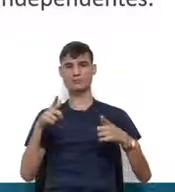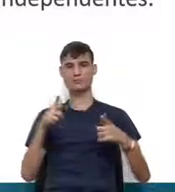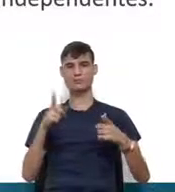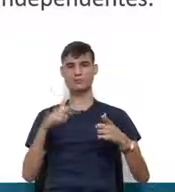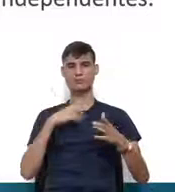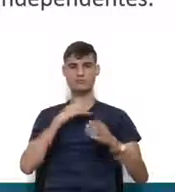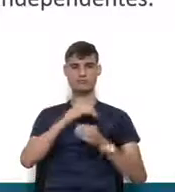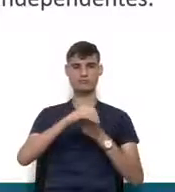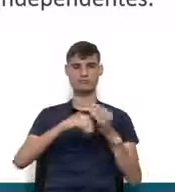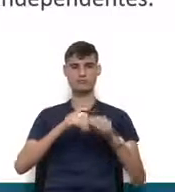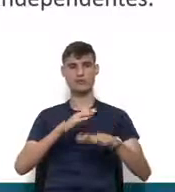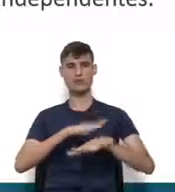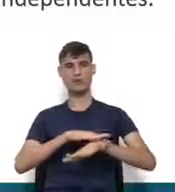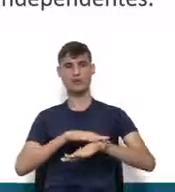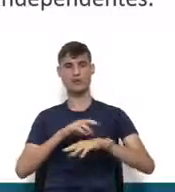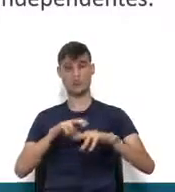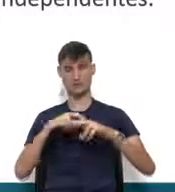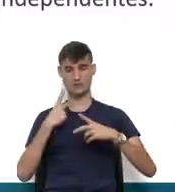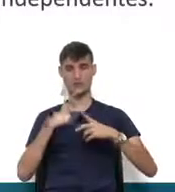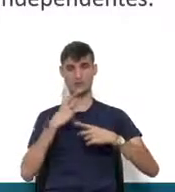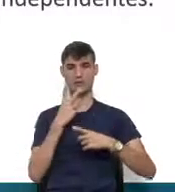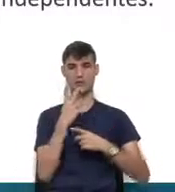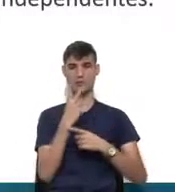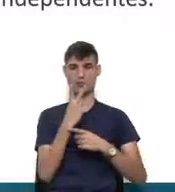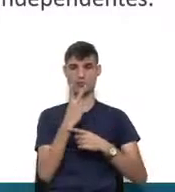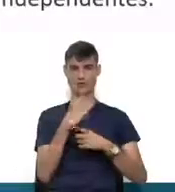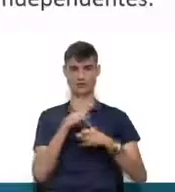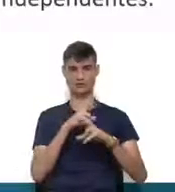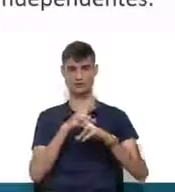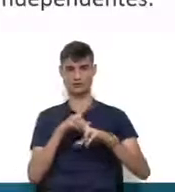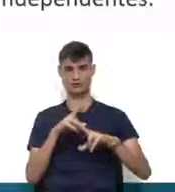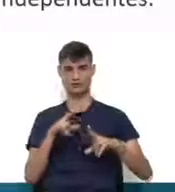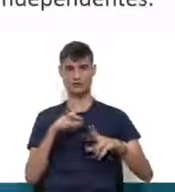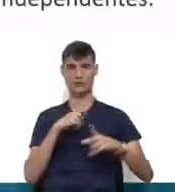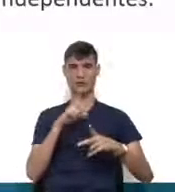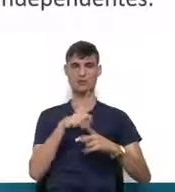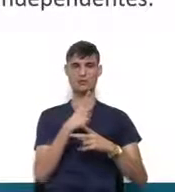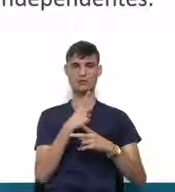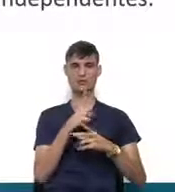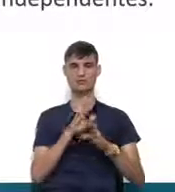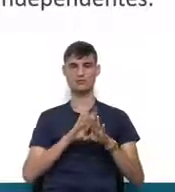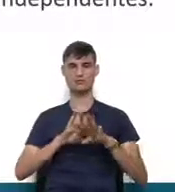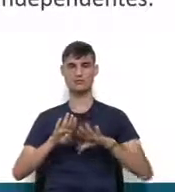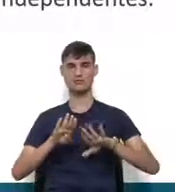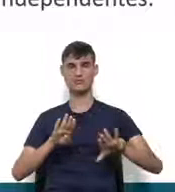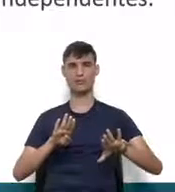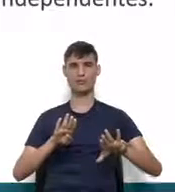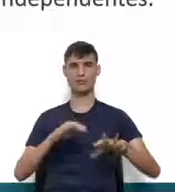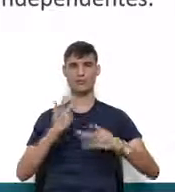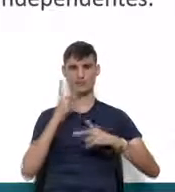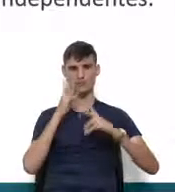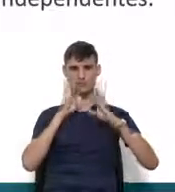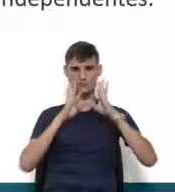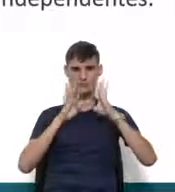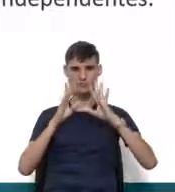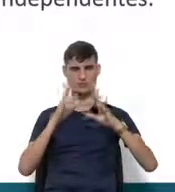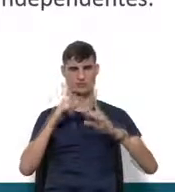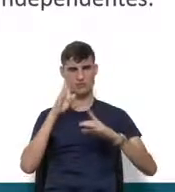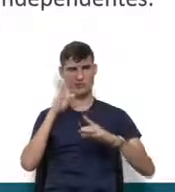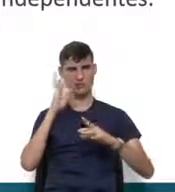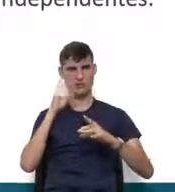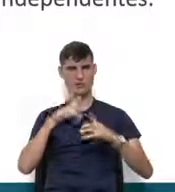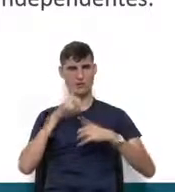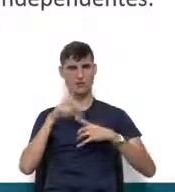em função do tempo. Então, nós temos que duas variáveis são independentes. Quando a gente pensa em